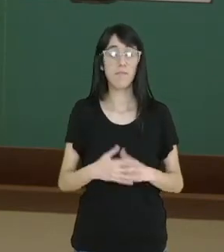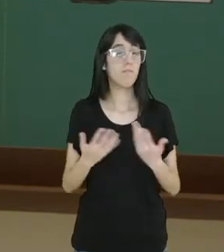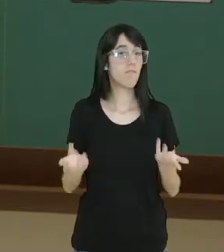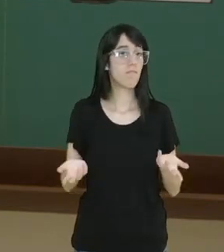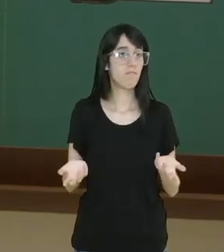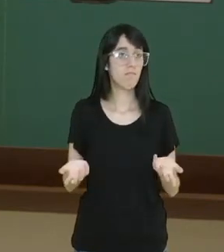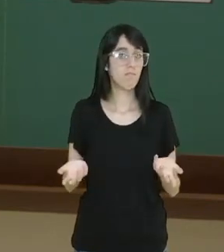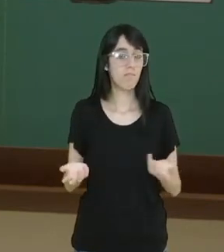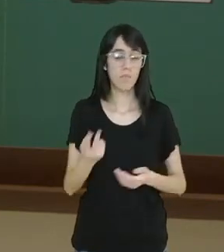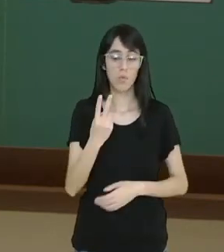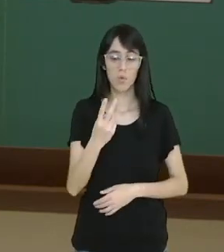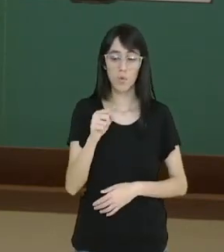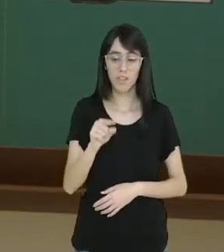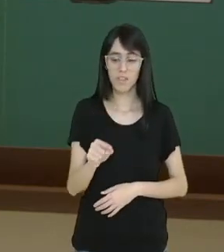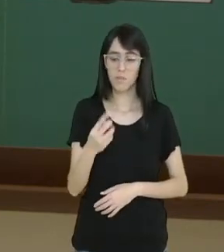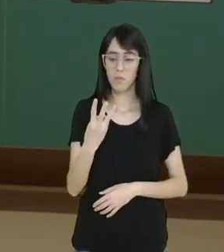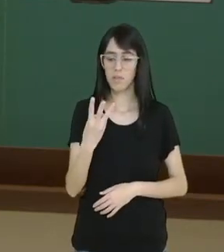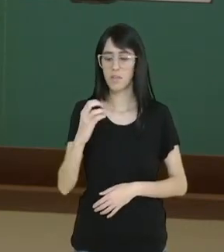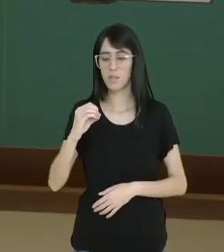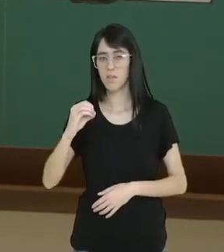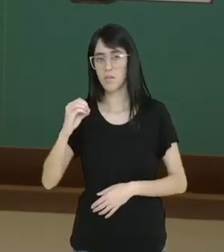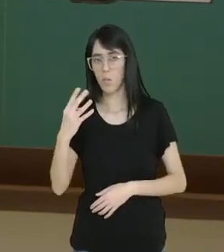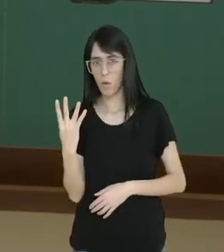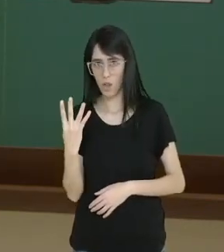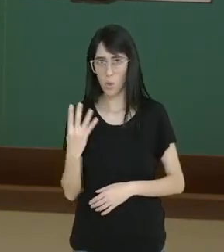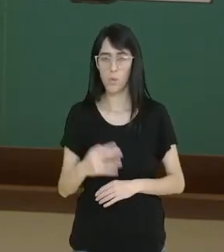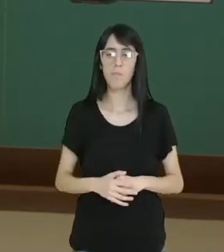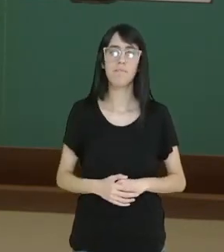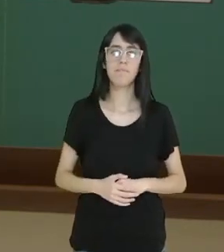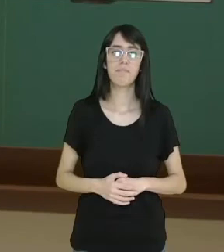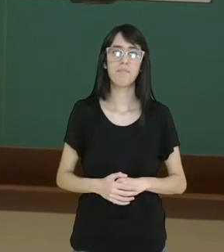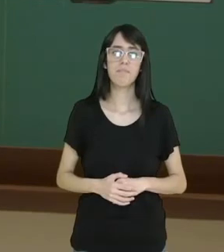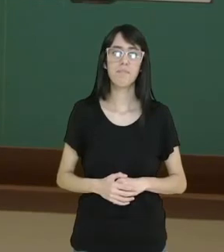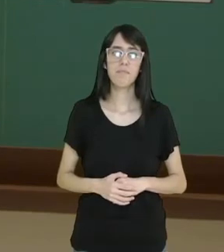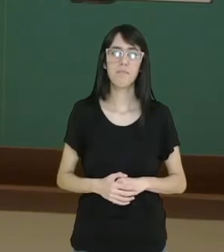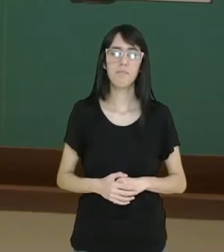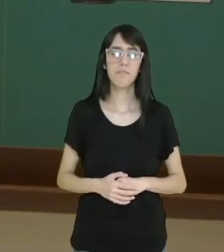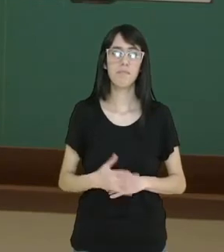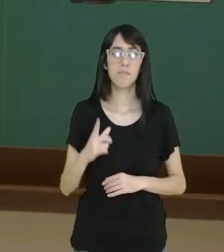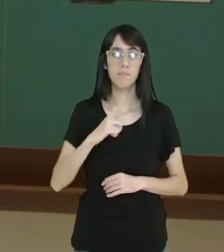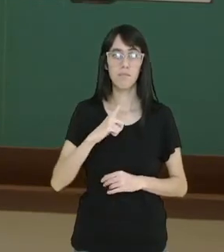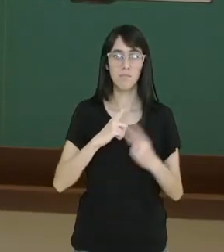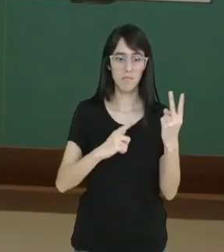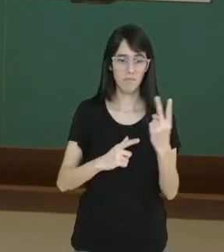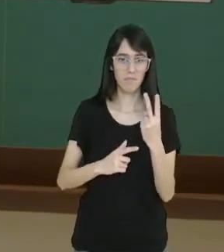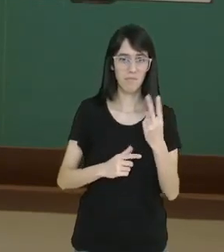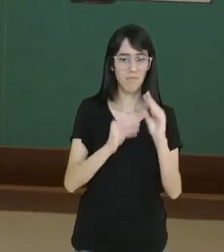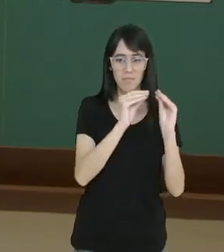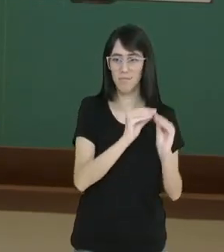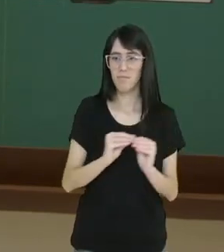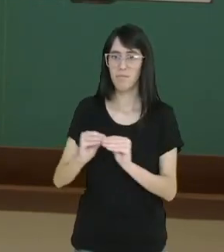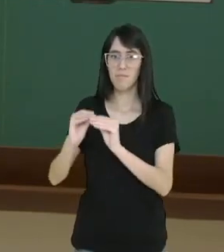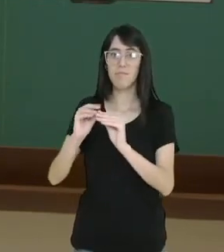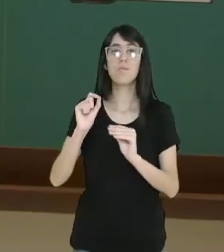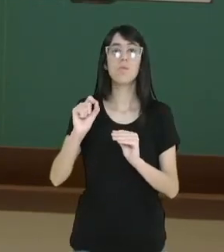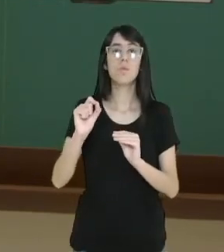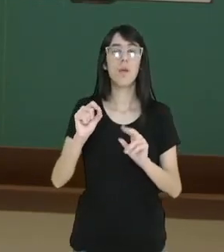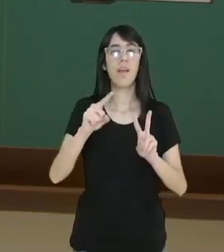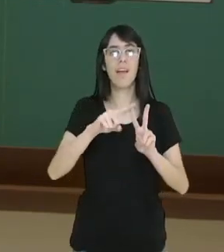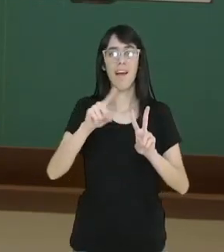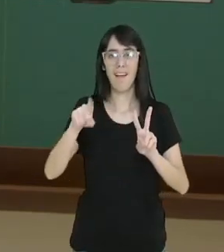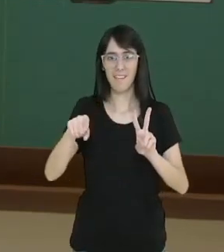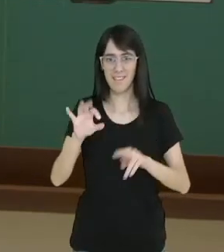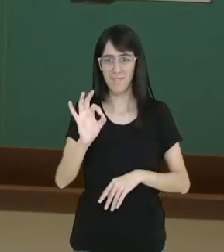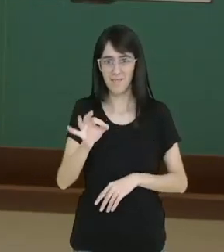36, 2.304. E o quadrado que está ali passa para o outro lado na forma de raiz e